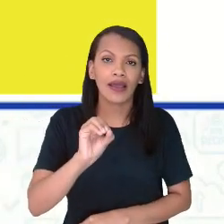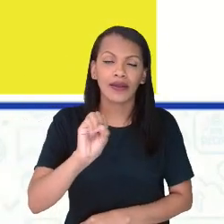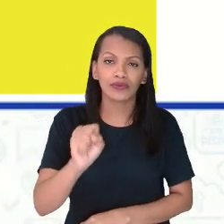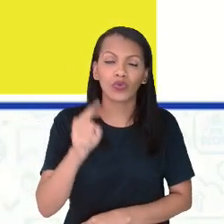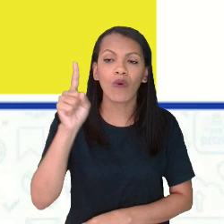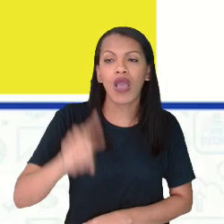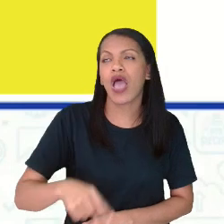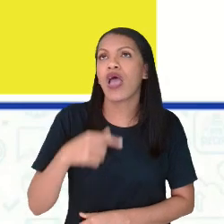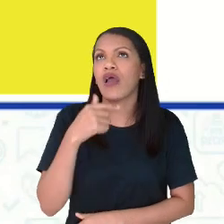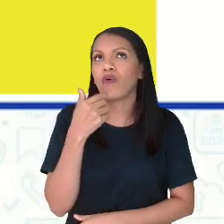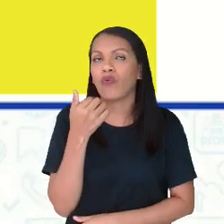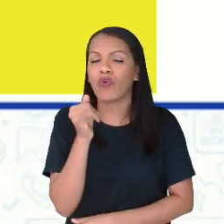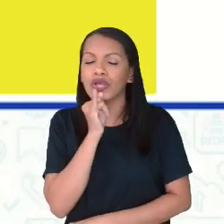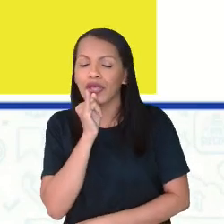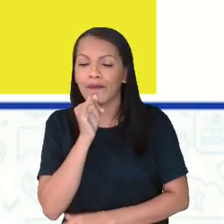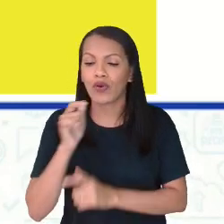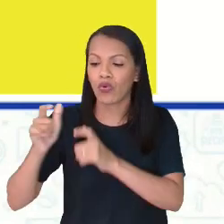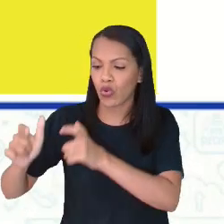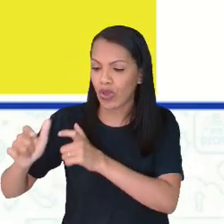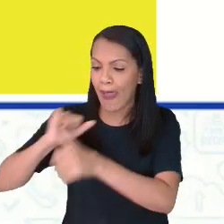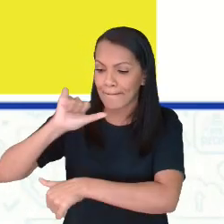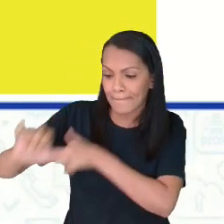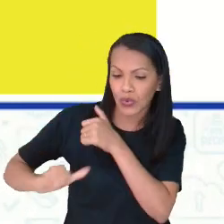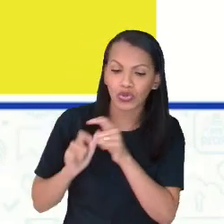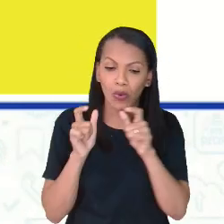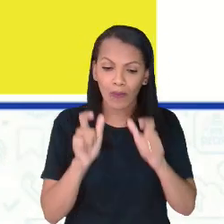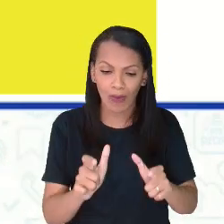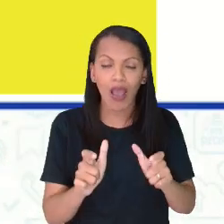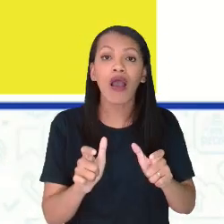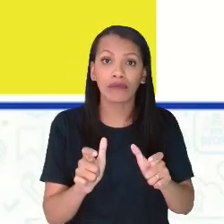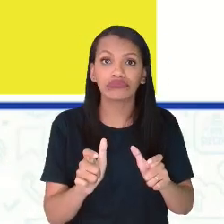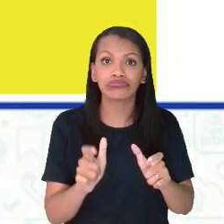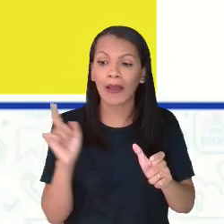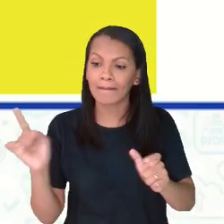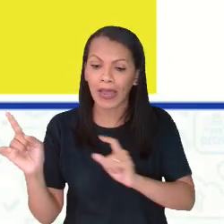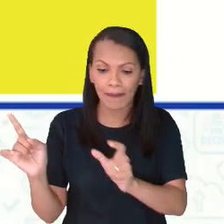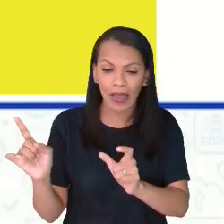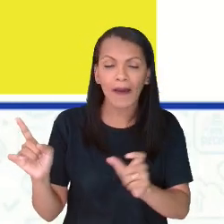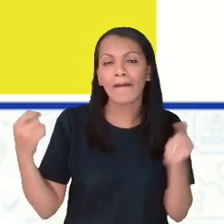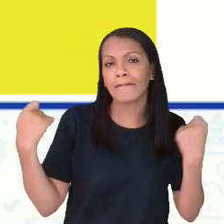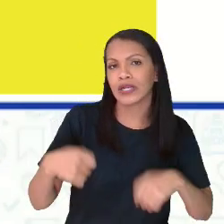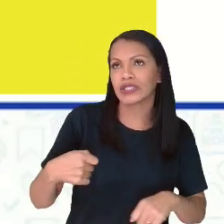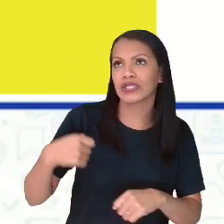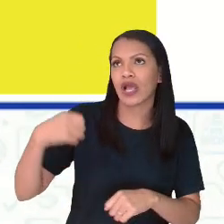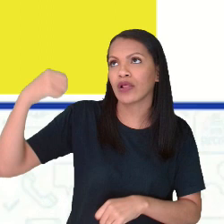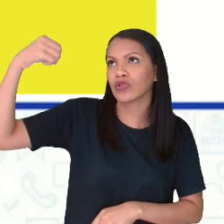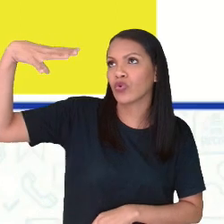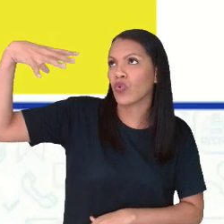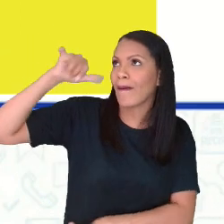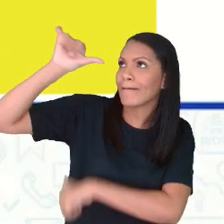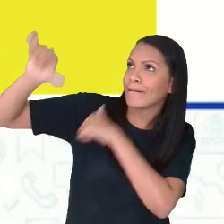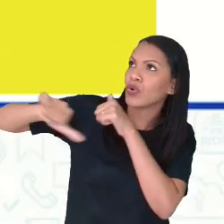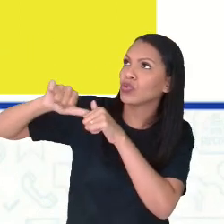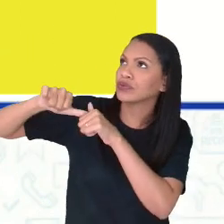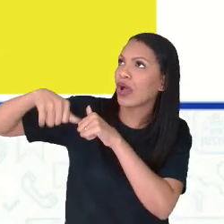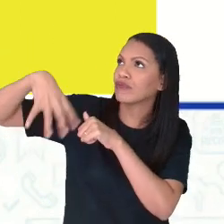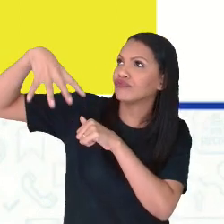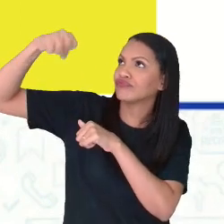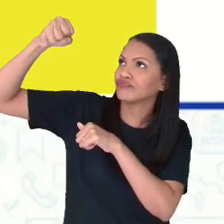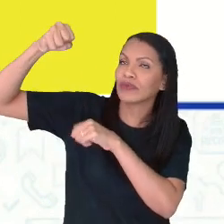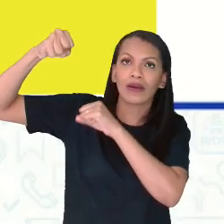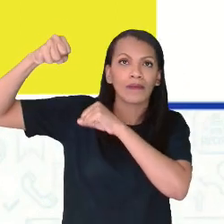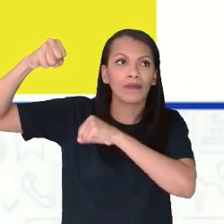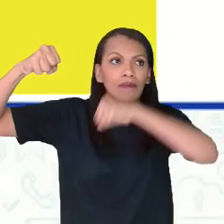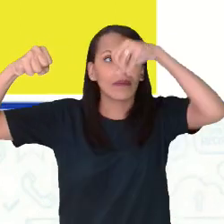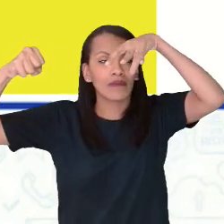de cenário, uma mudança mais drástica, onde tem que mudar a luz, cenário, porque saiu do sertão